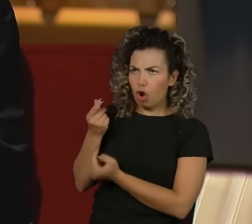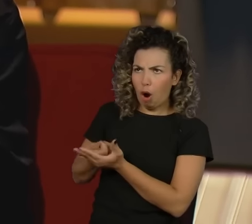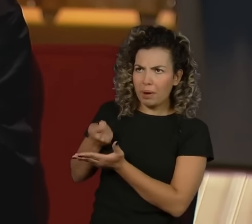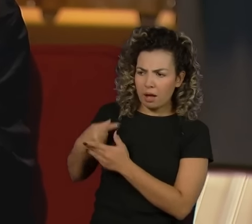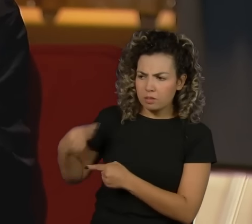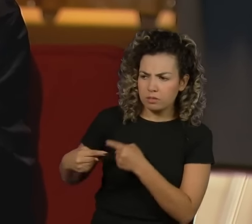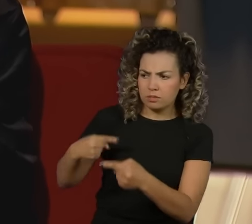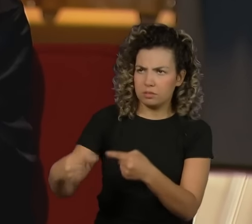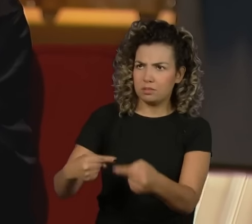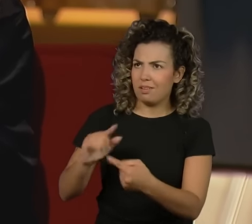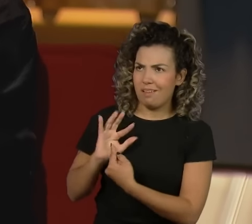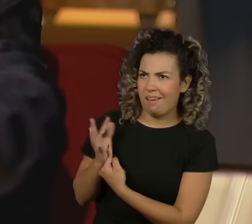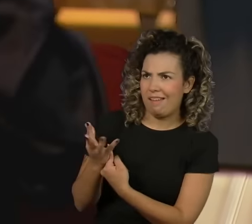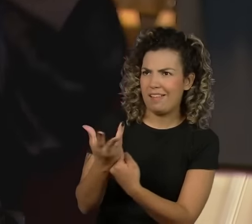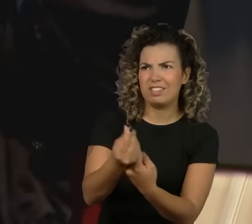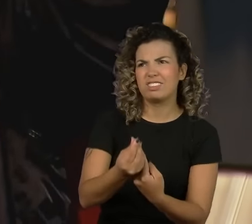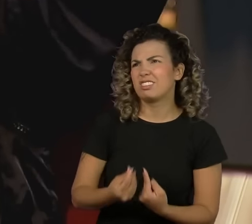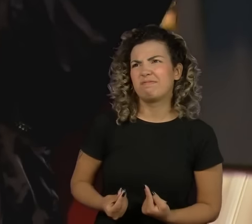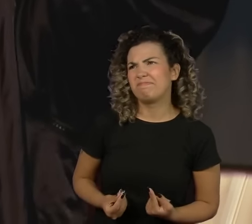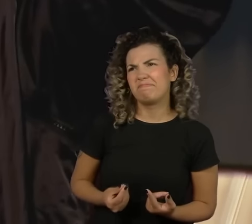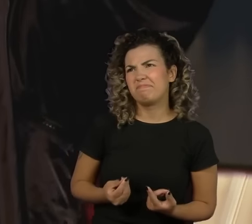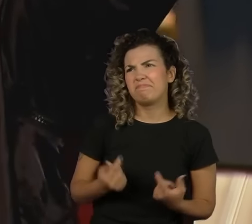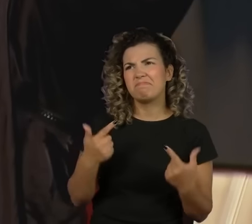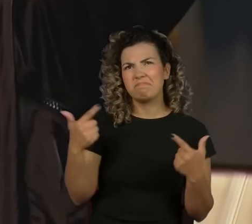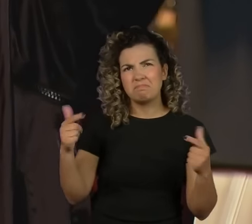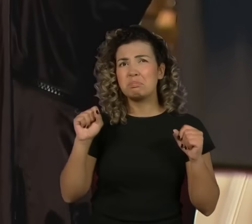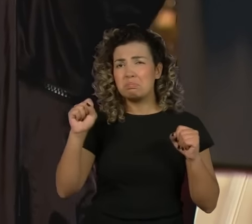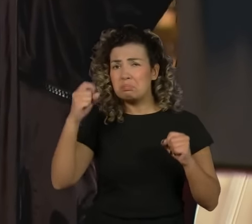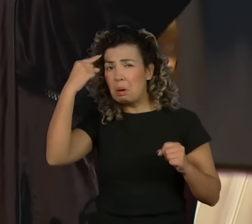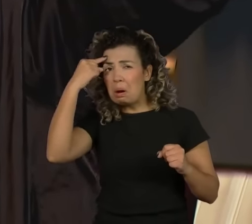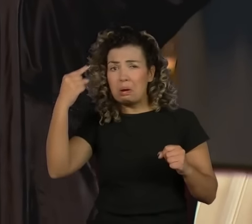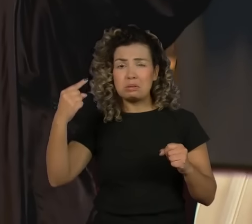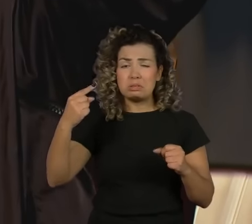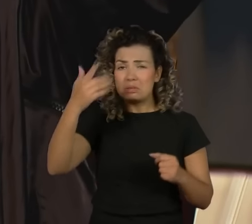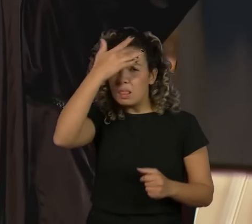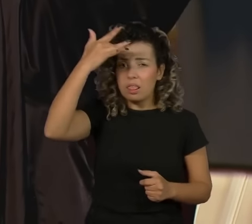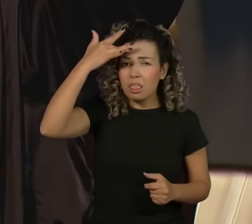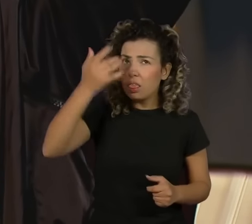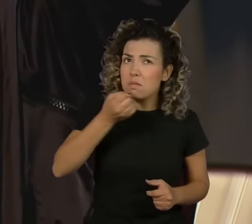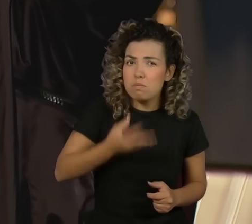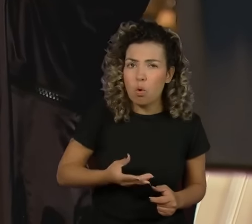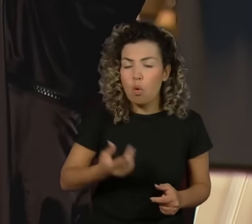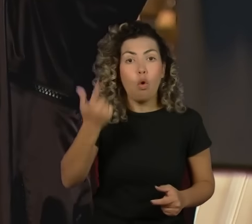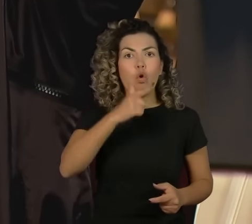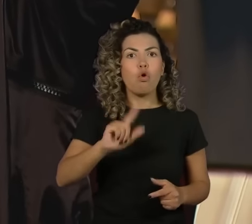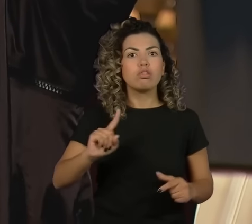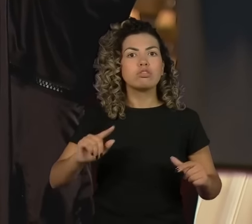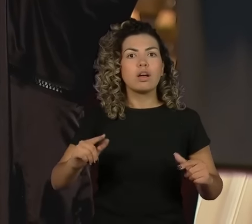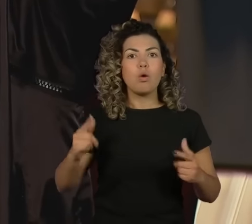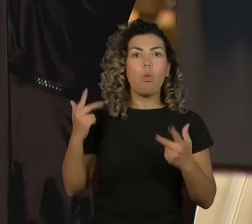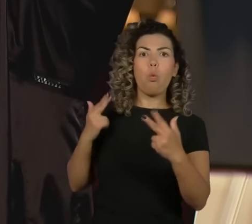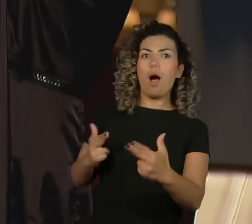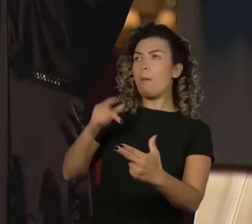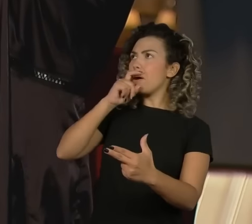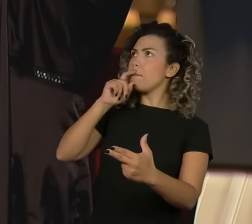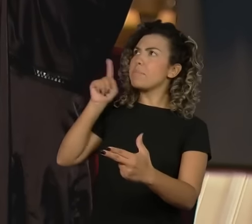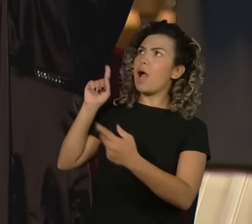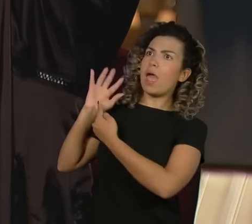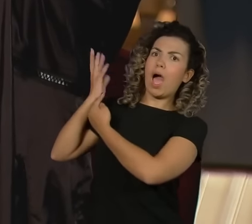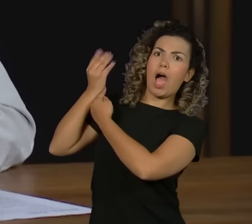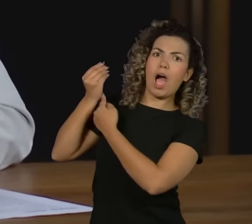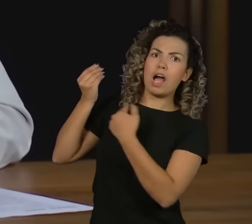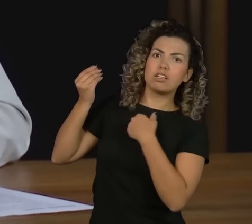não vai começar a ter problemas psicológicos, Sei. não vai conseguir chegar no nível do pai, entendeu? Então a gente